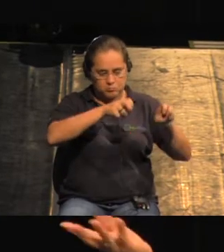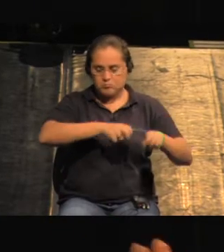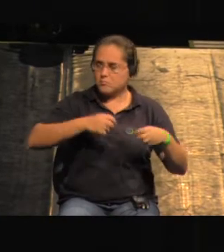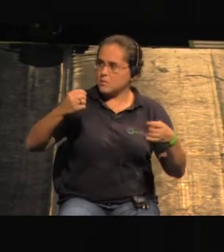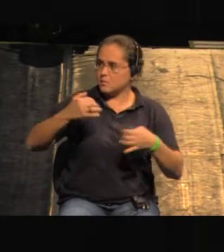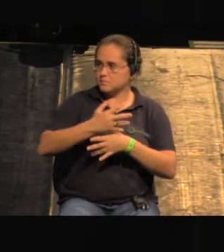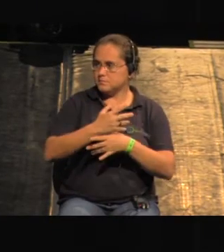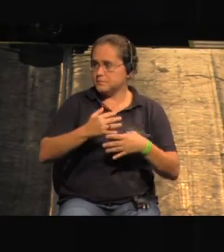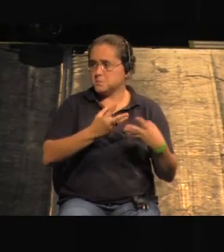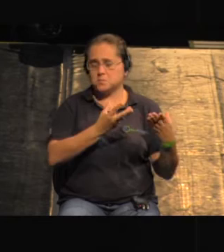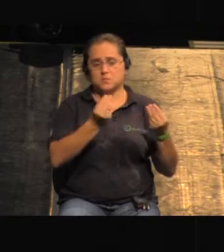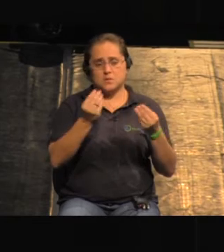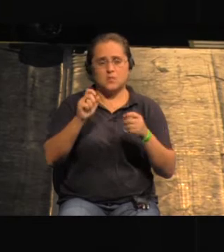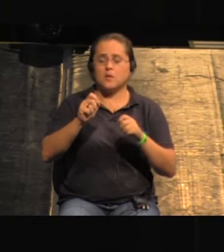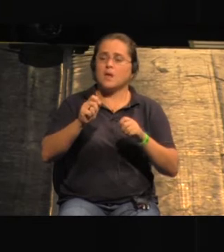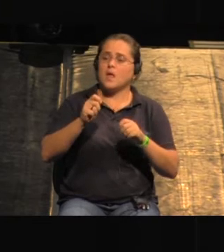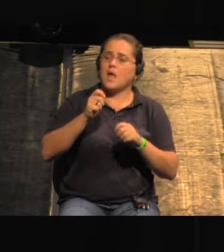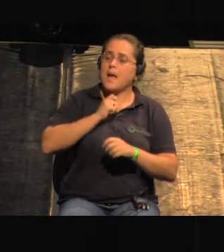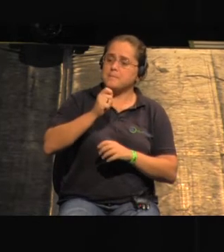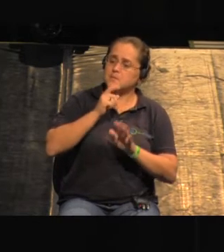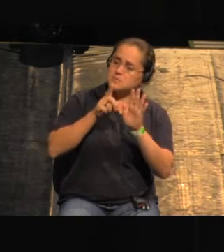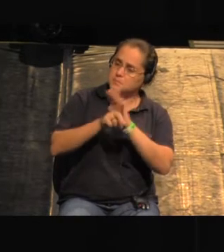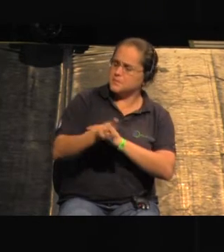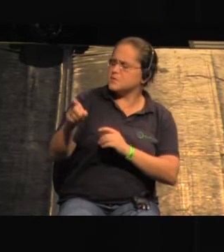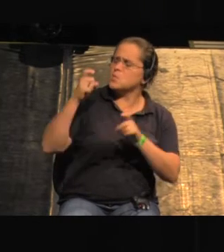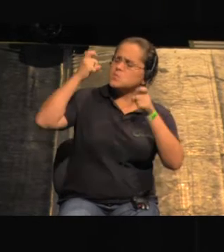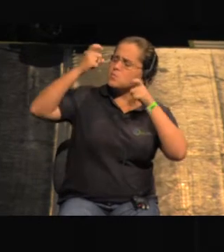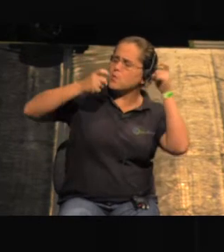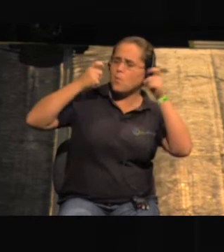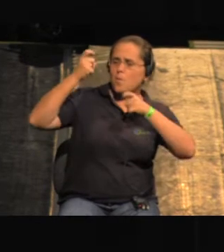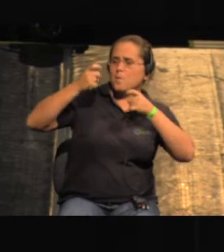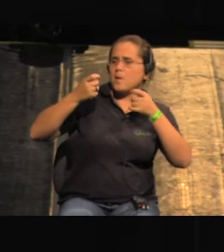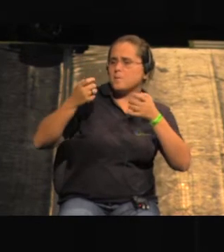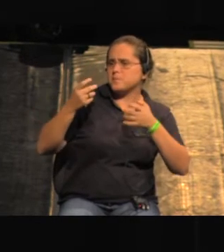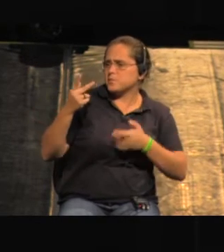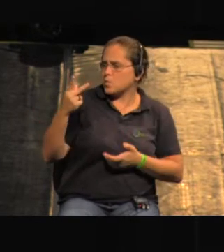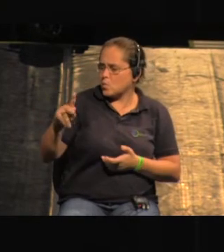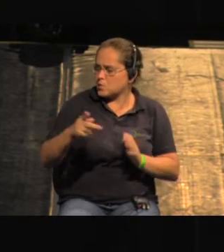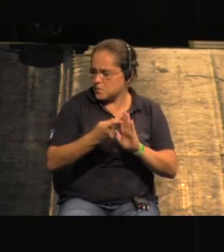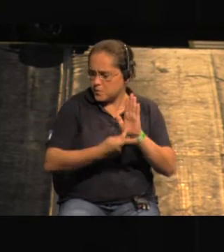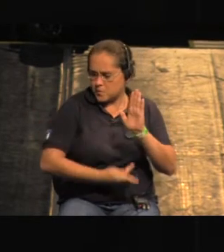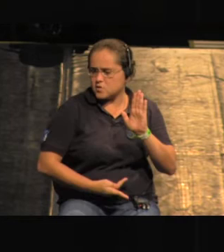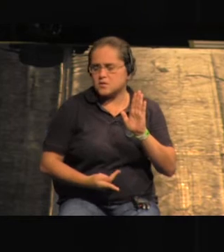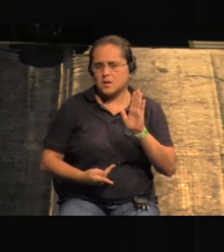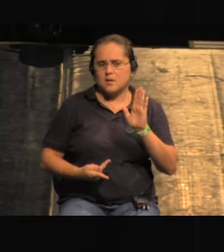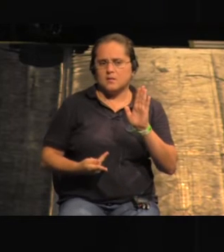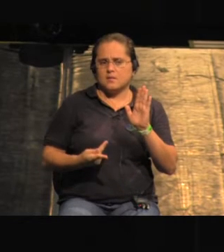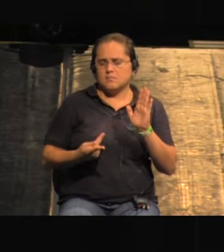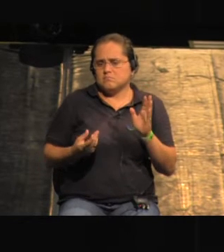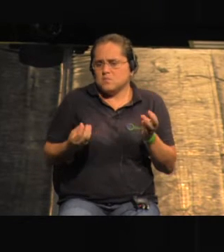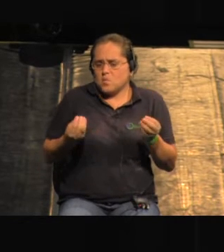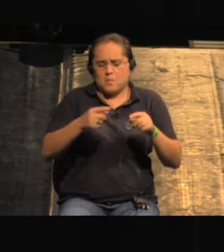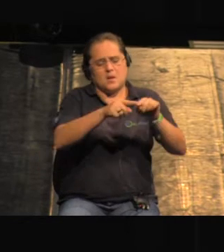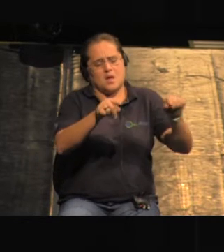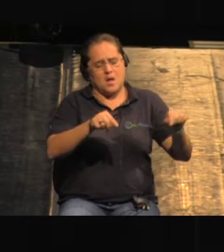a agricultura urbana. Muitas vezes a imprensa me pergunta, bem, você não se preocupa com o seu projeto que